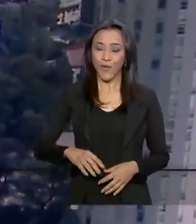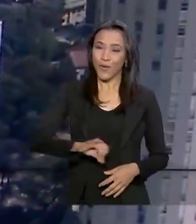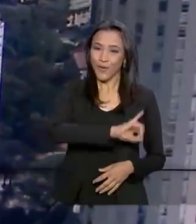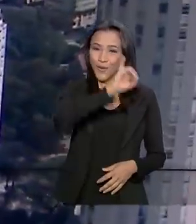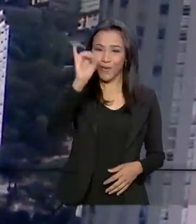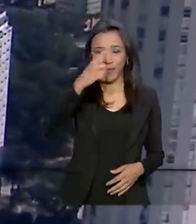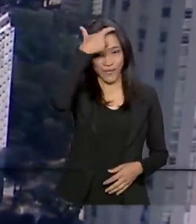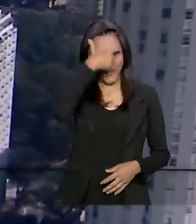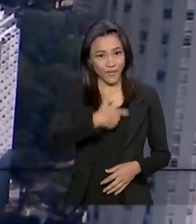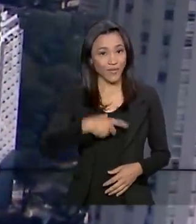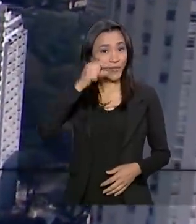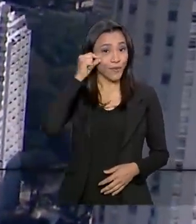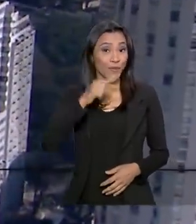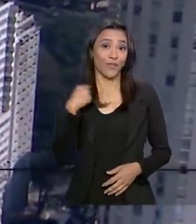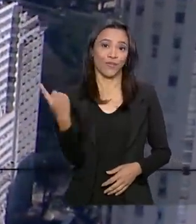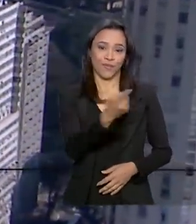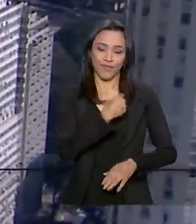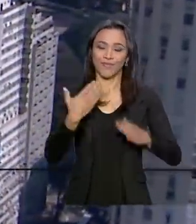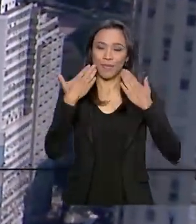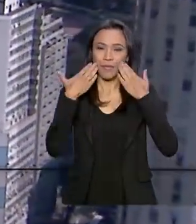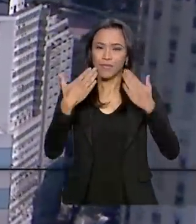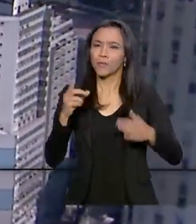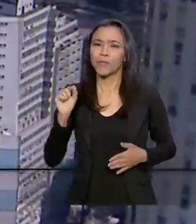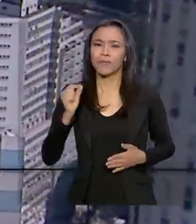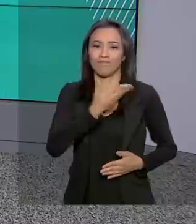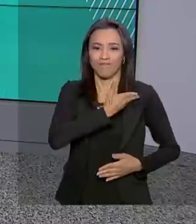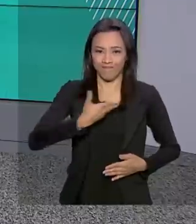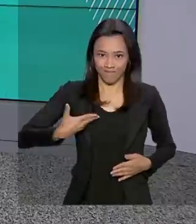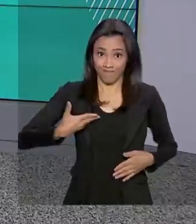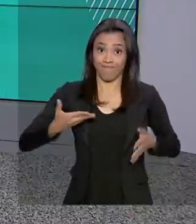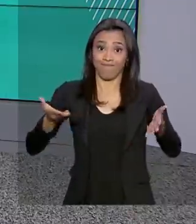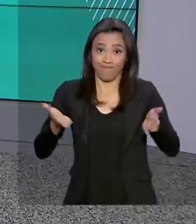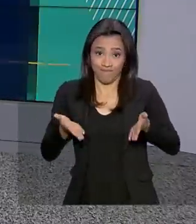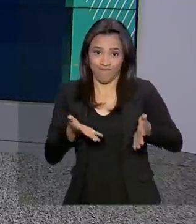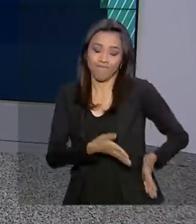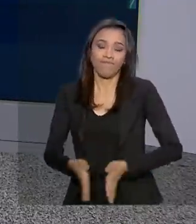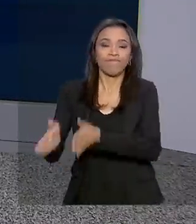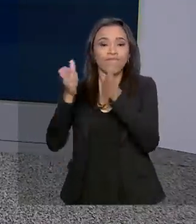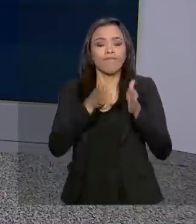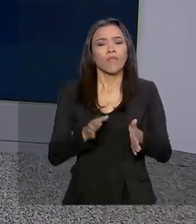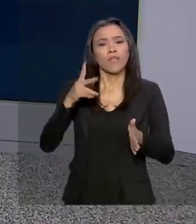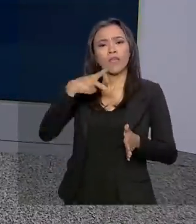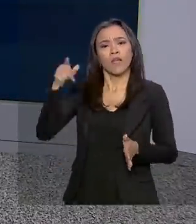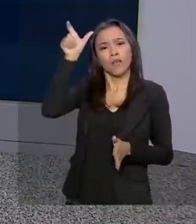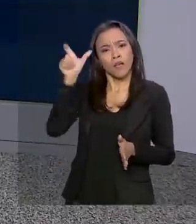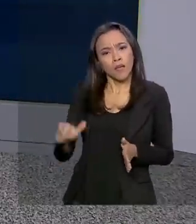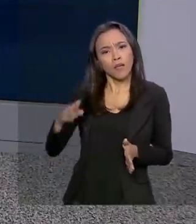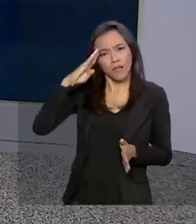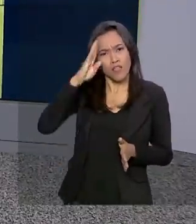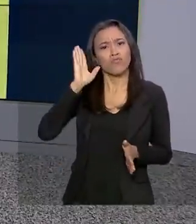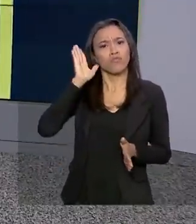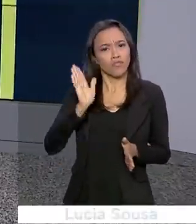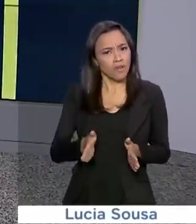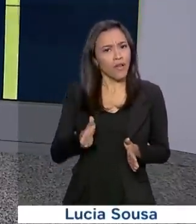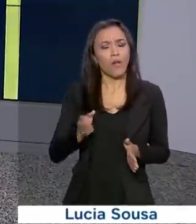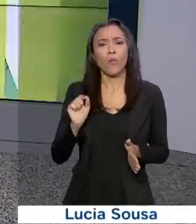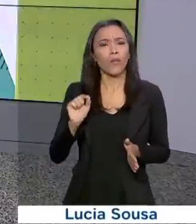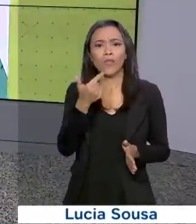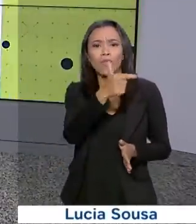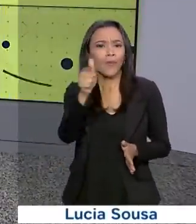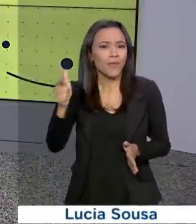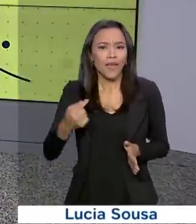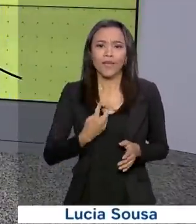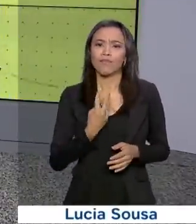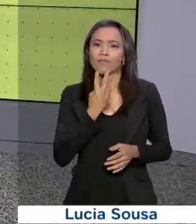Olá, eu sou Lilian Reis e estamos no ar com o Governo Agora. O presidente Jair Bolsonaro já se encontra sem a sonda e